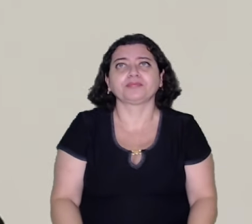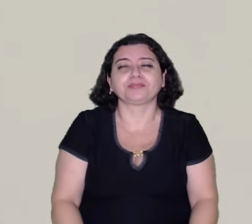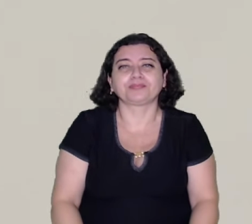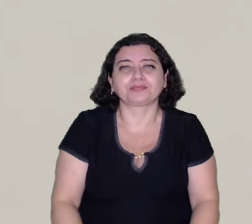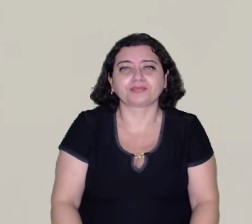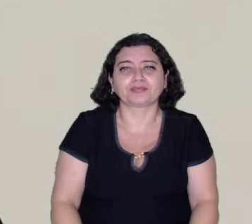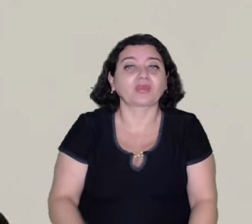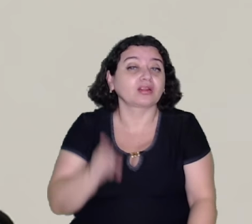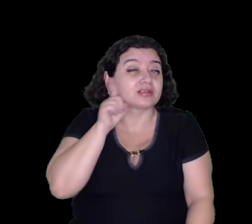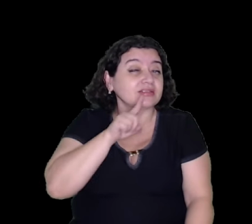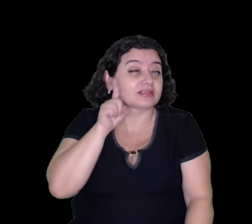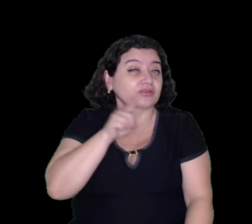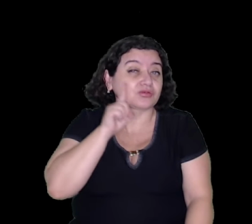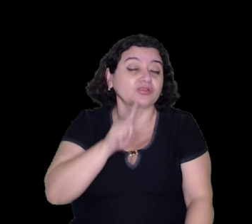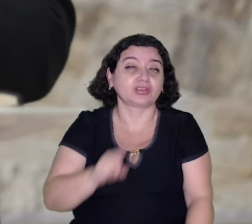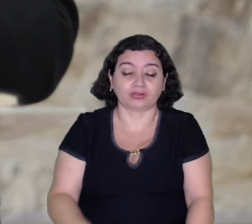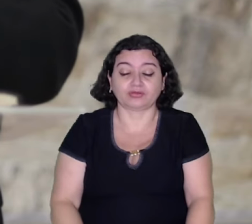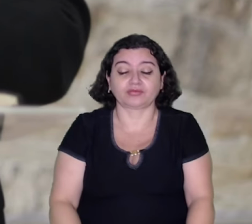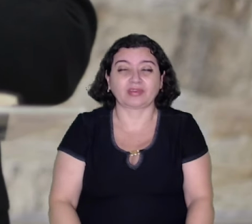lá nos Estados Unidos.